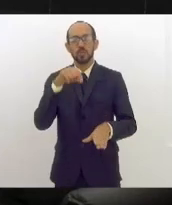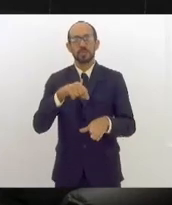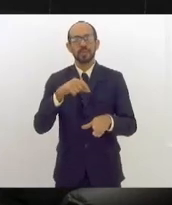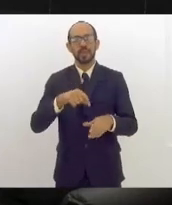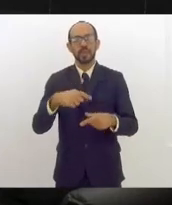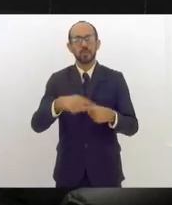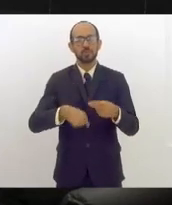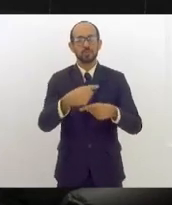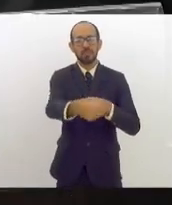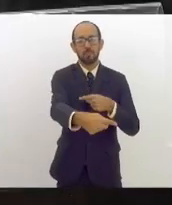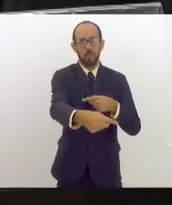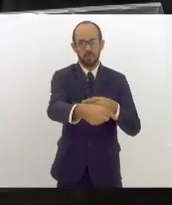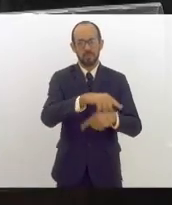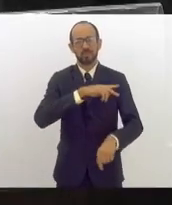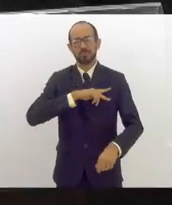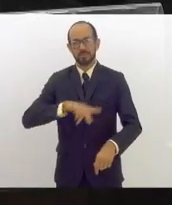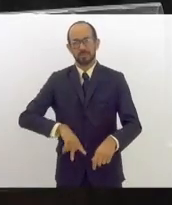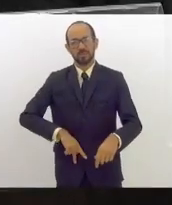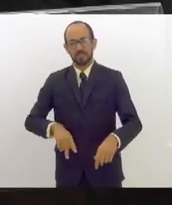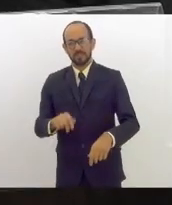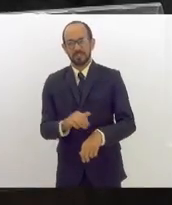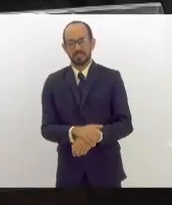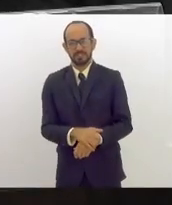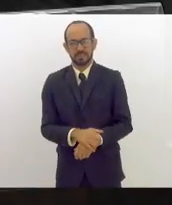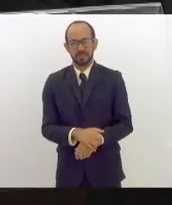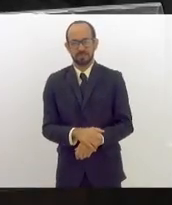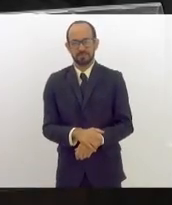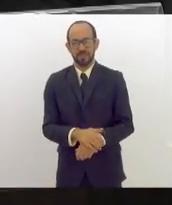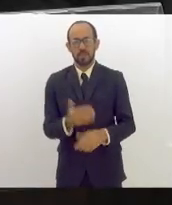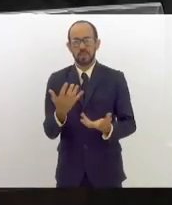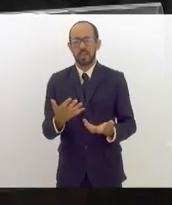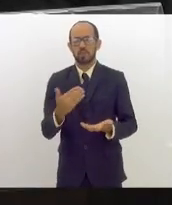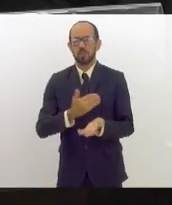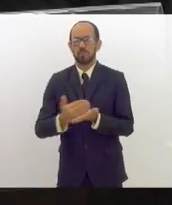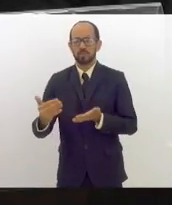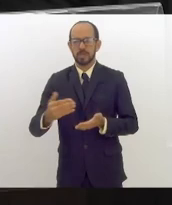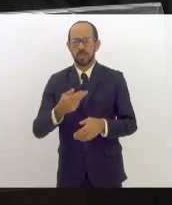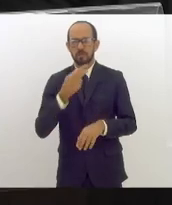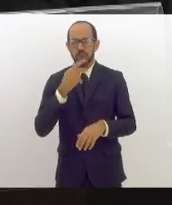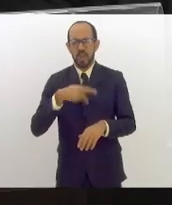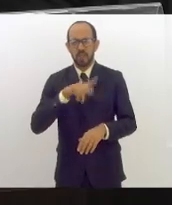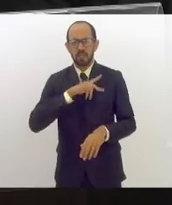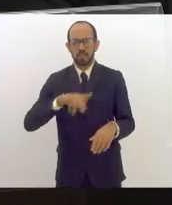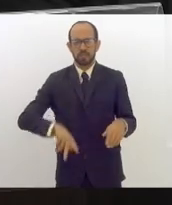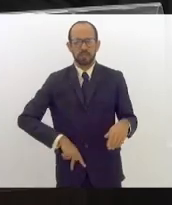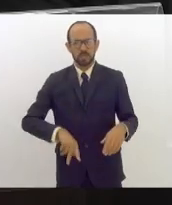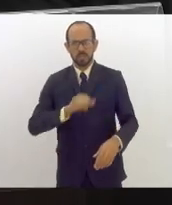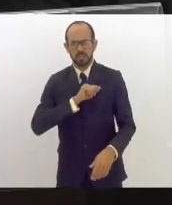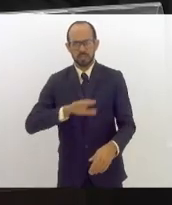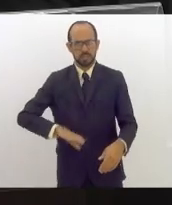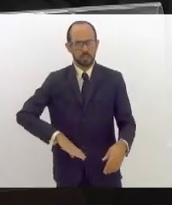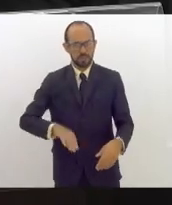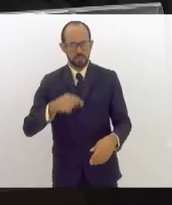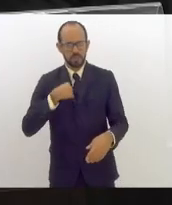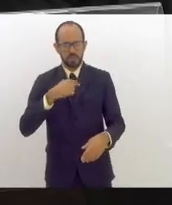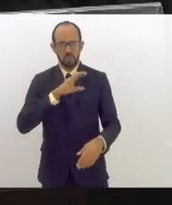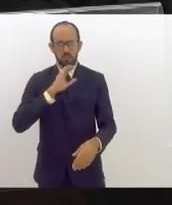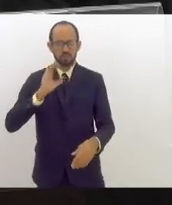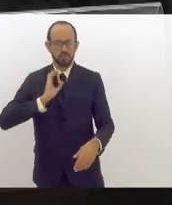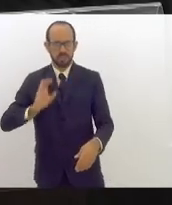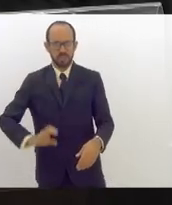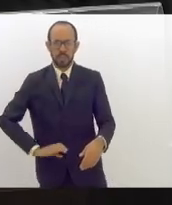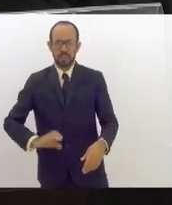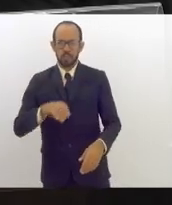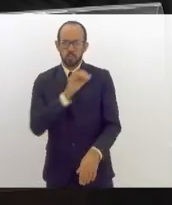orgulhariam qualquer gestão mas eu quero começar falando ao presidente André siciliano e aí falo como cidadão do Rio de Janeiro a deputada